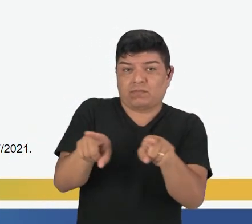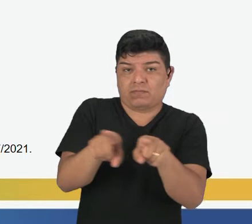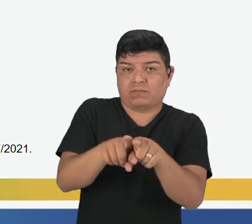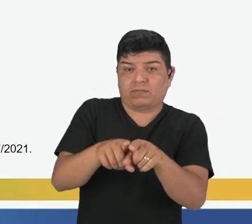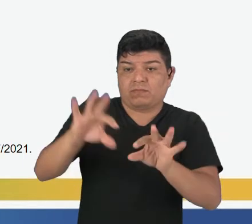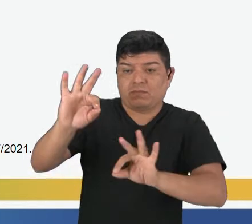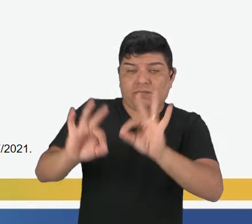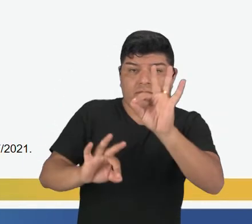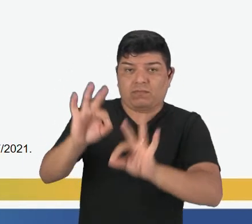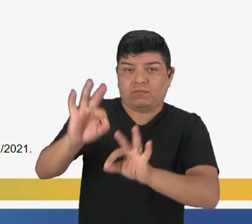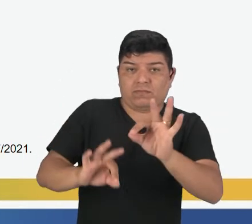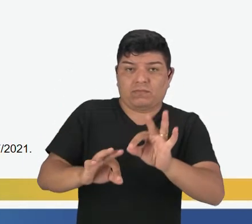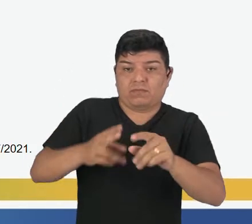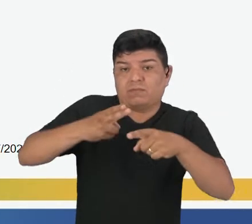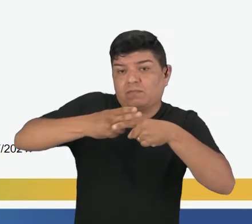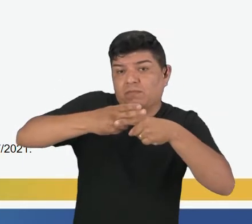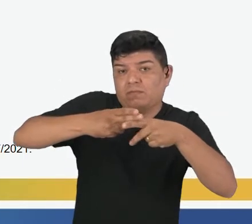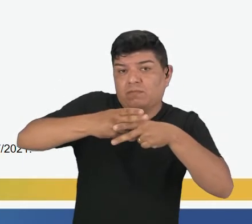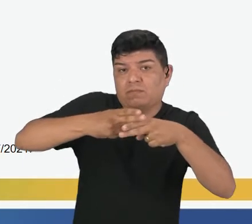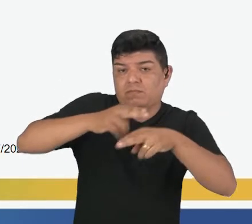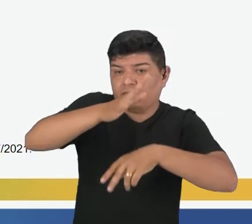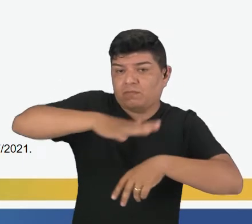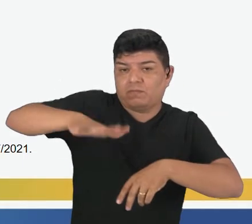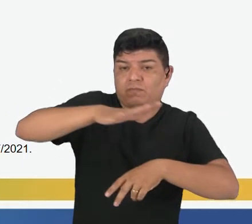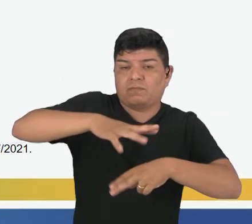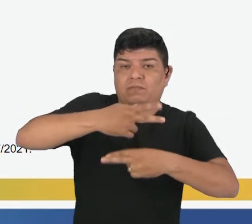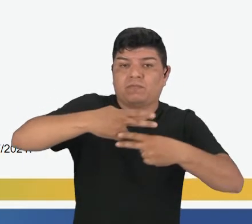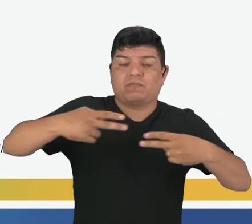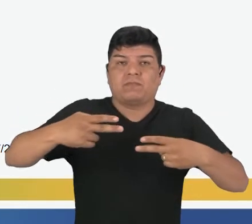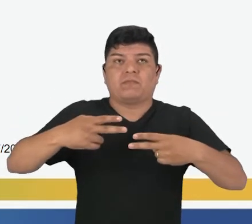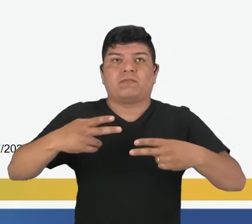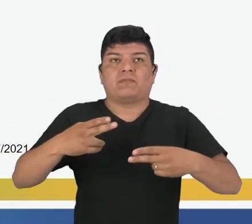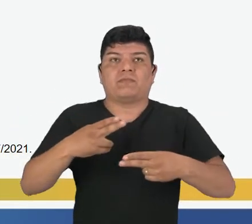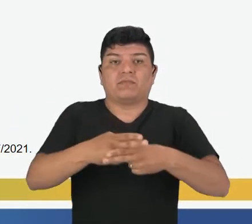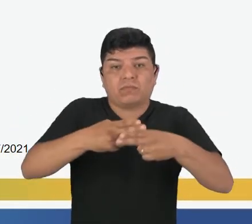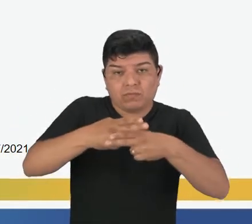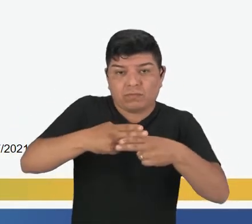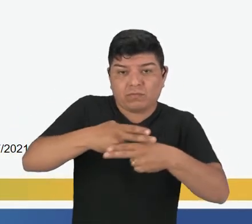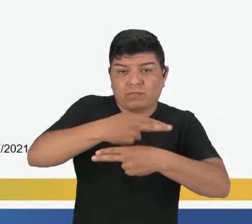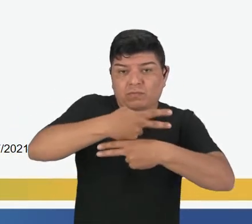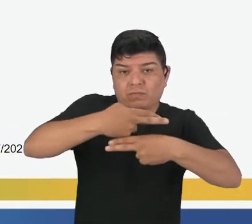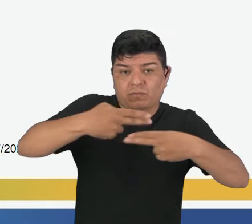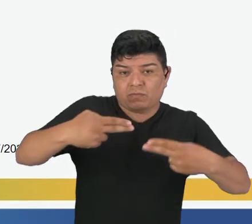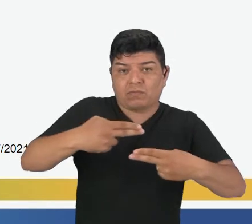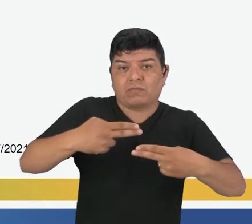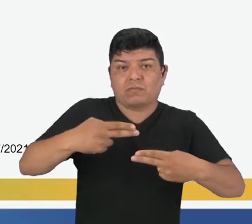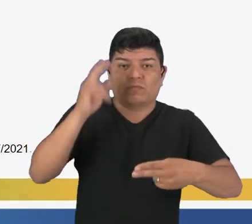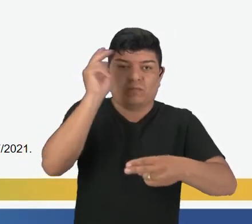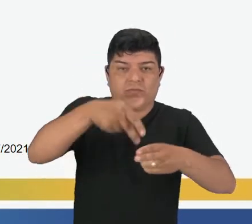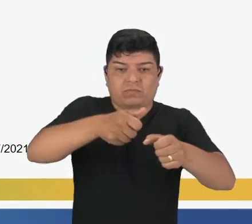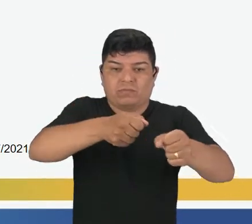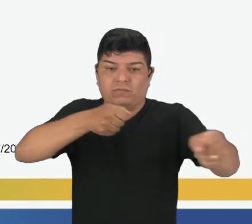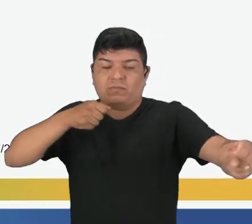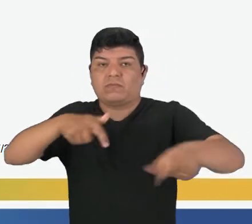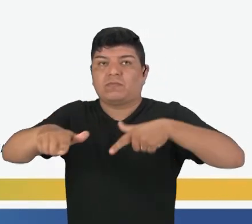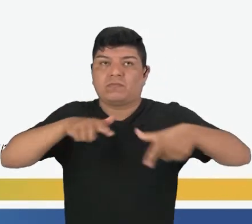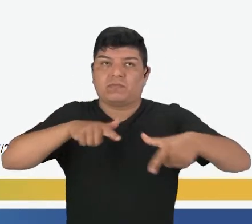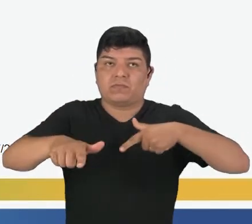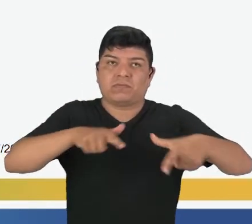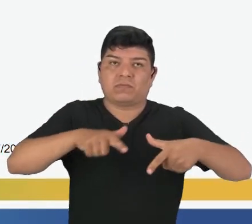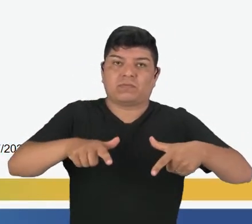pela fabricação de instrumentos em geral. Os instrumentos de caça e de trabalho eram